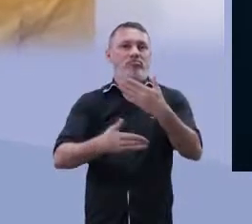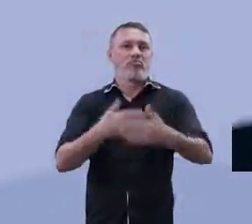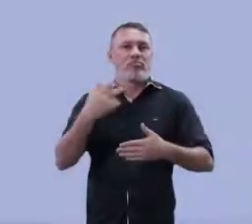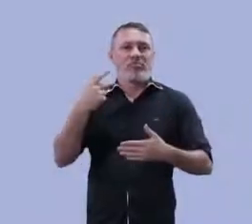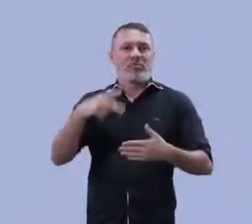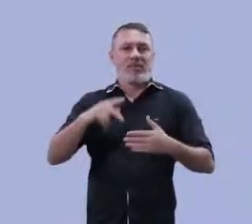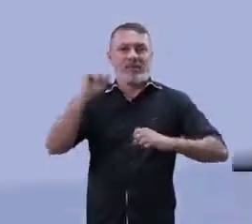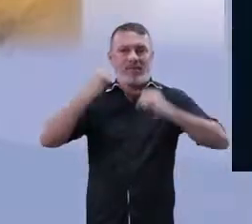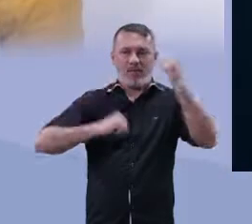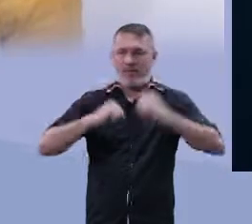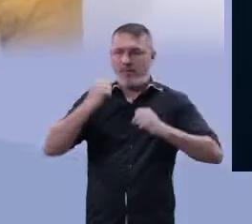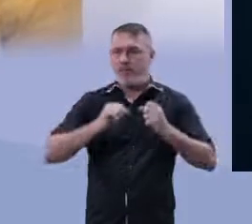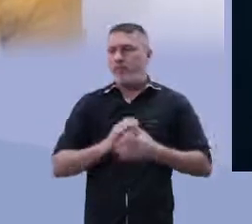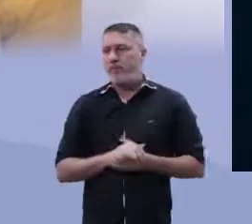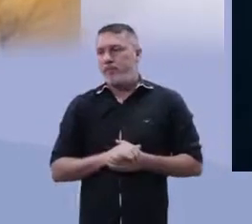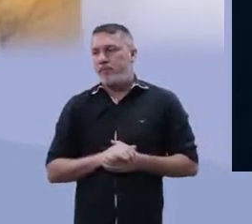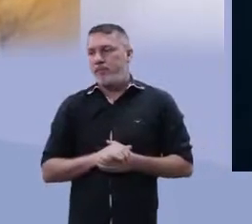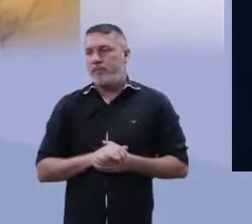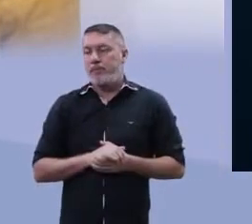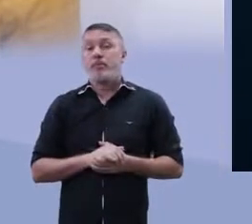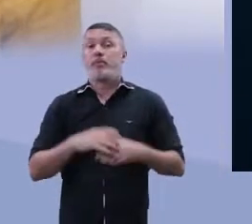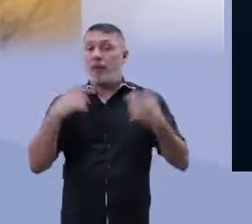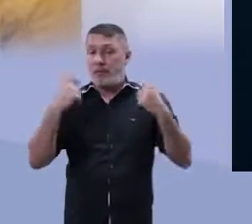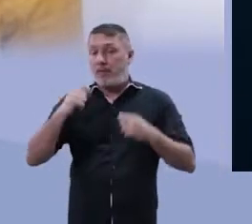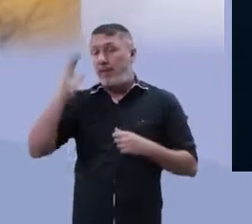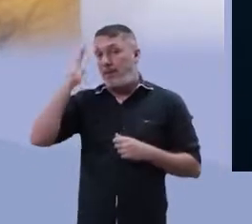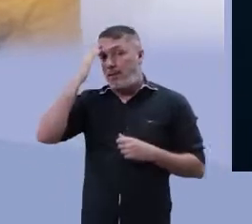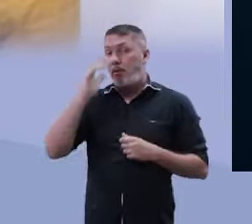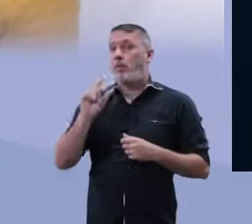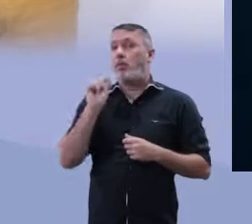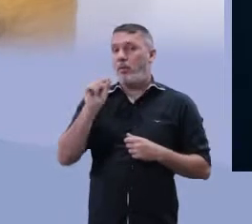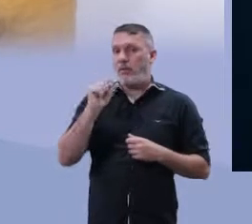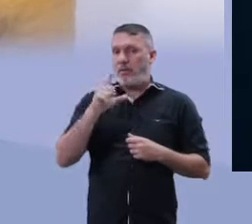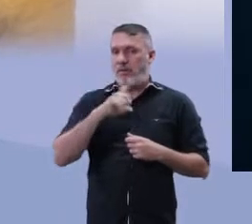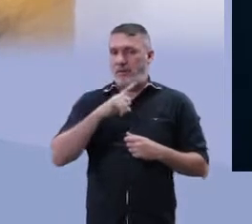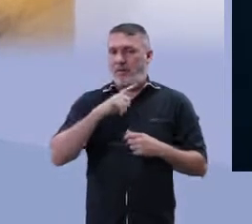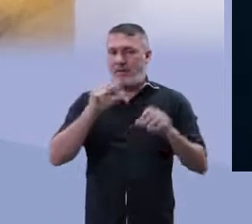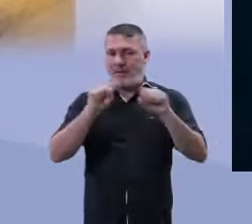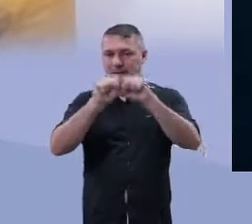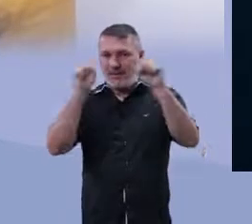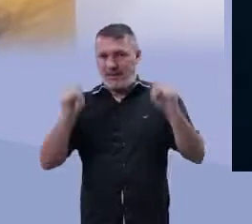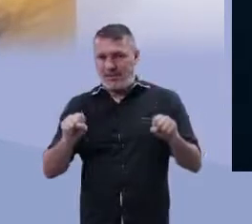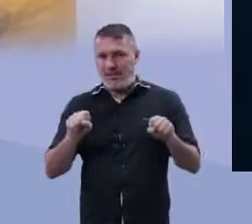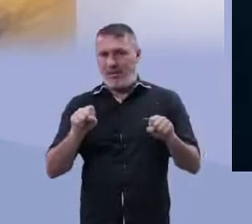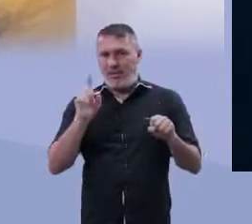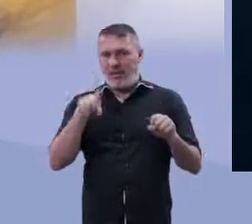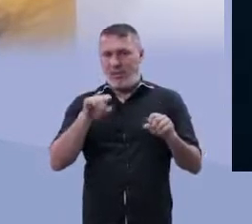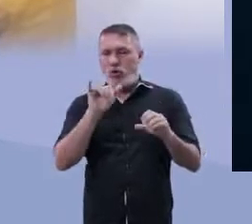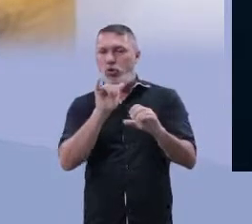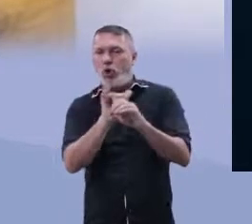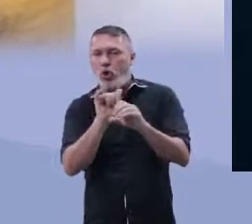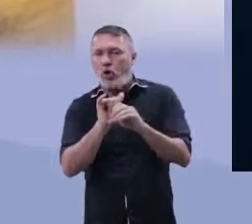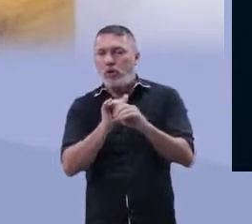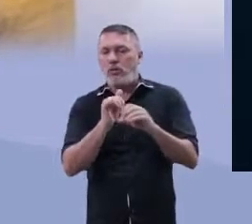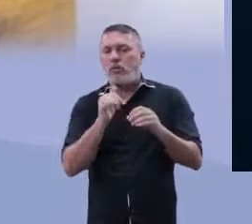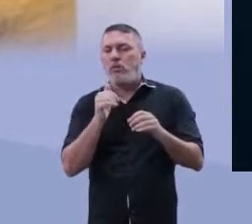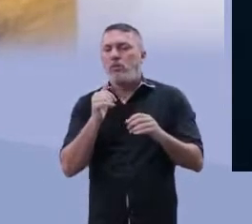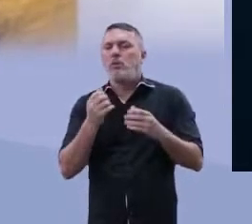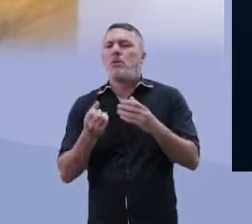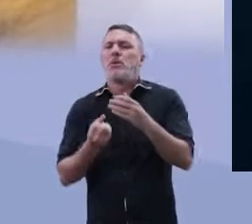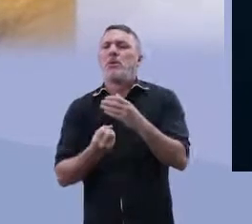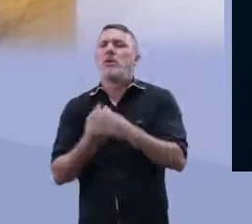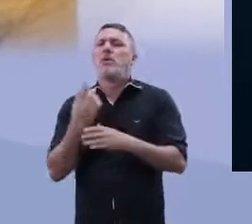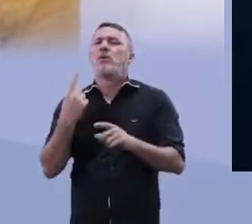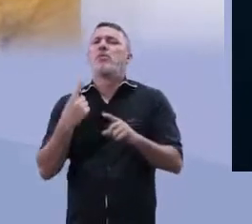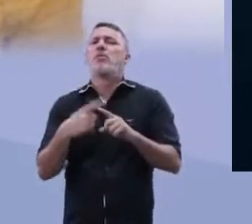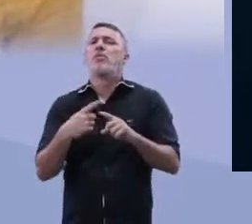produtivo no nosso planeta. Né, a gente tem que tentar entender que esses sistemas produtivos eles vieram para poder, né, dinamizar